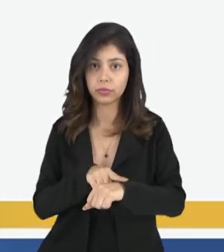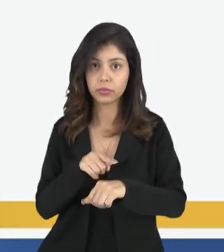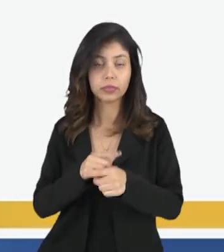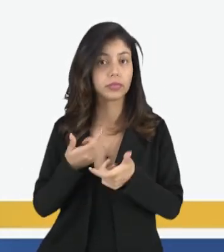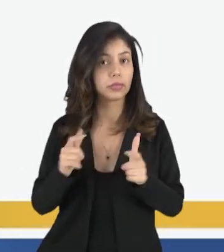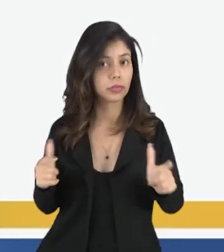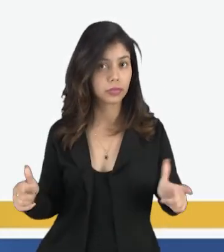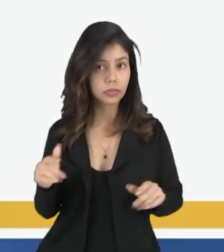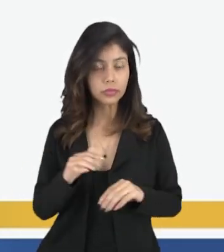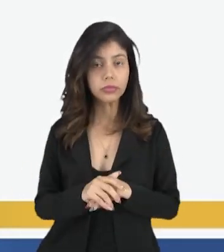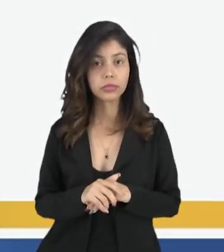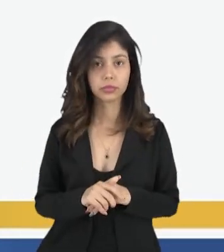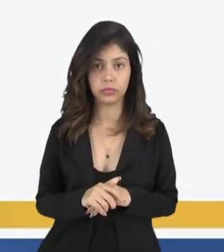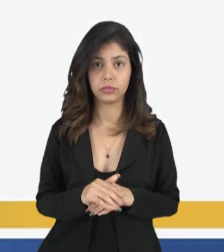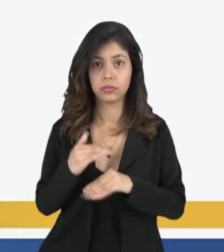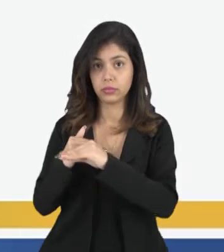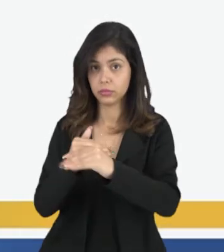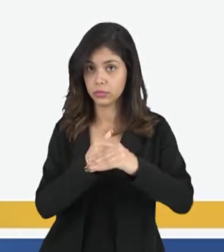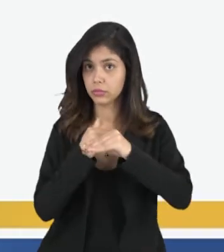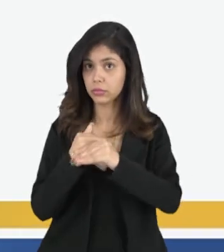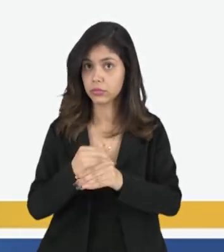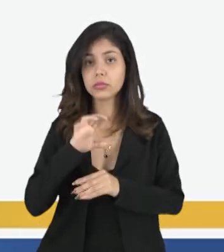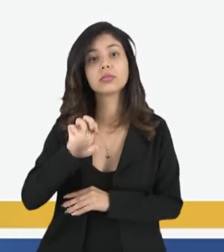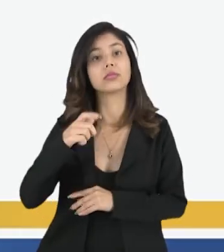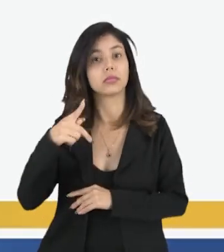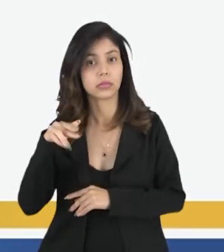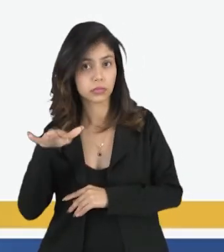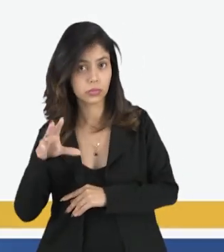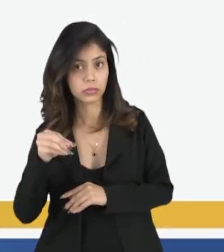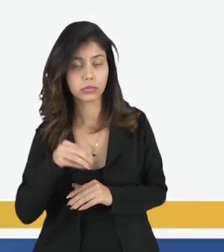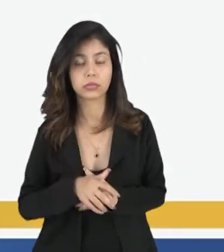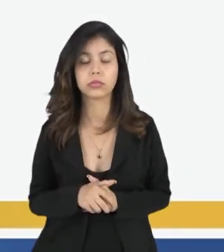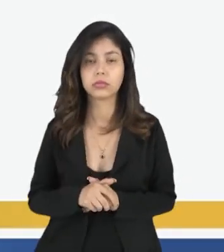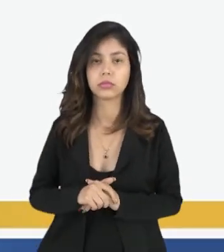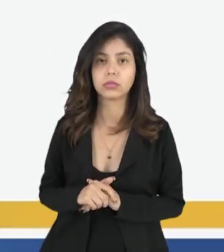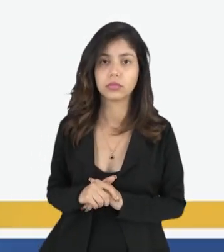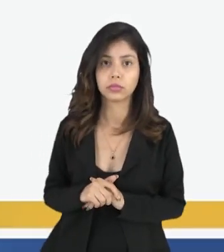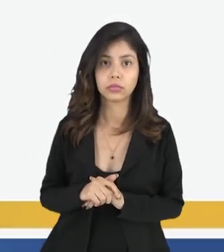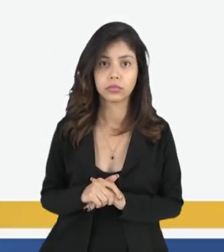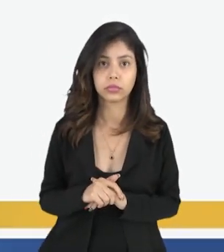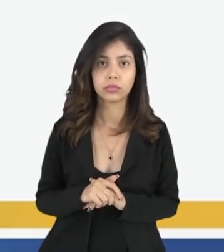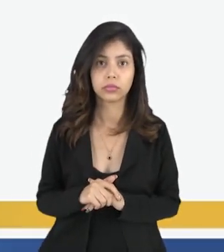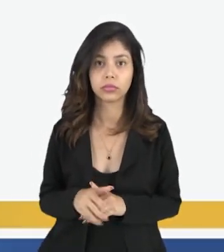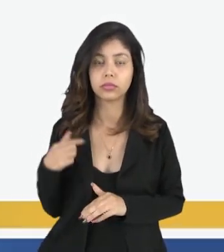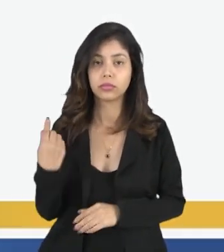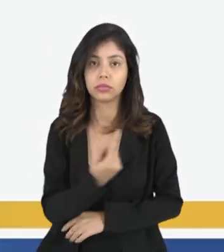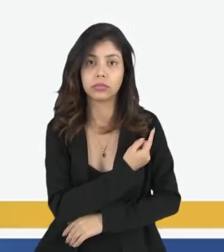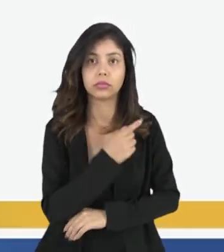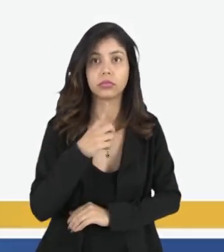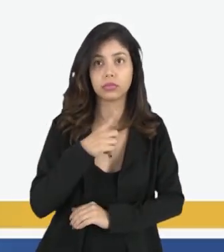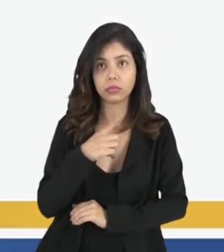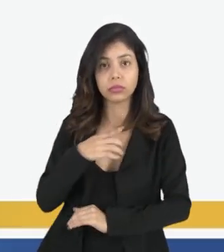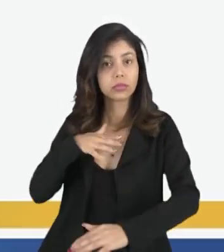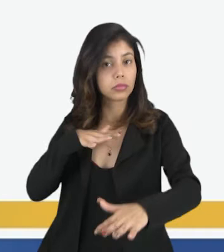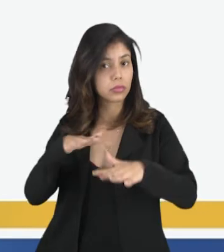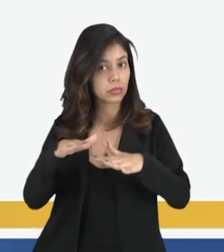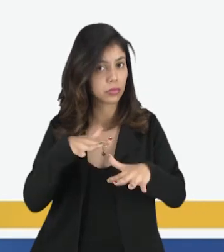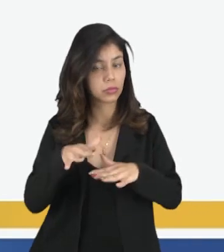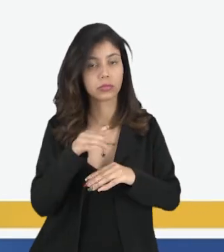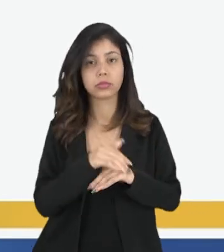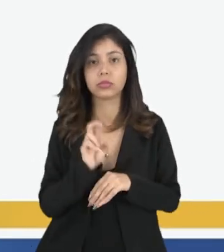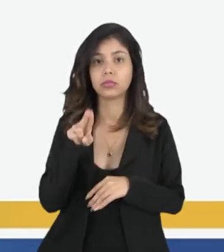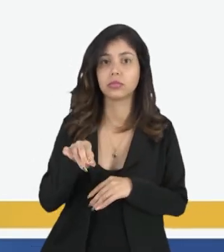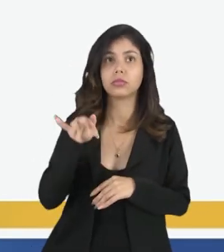aumenta igual ao espaço, ou o espaço igual ao tempo, nós vamos ter um movimento